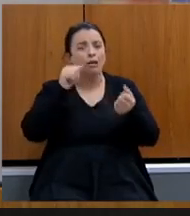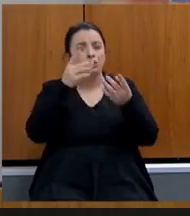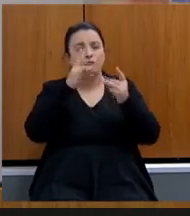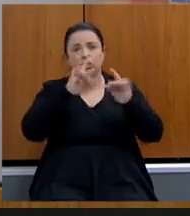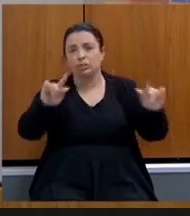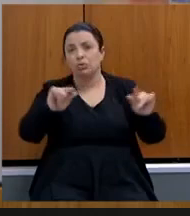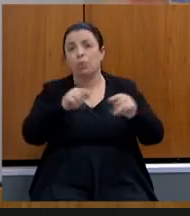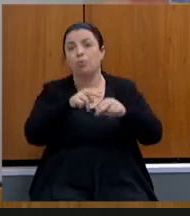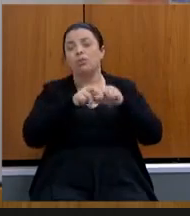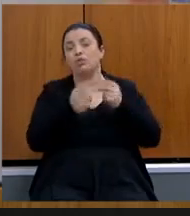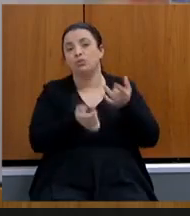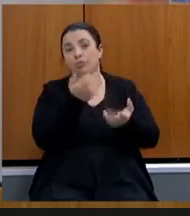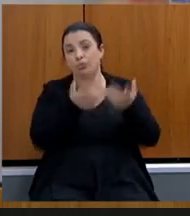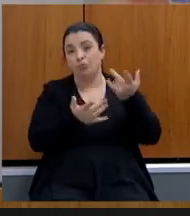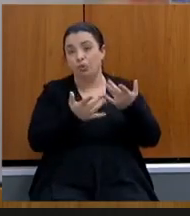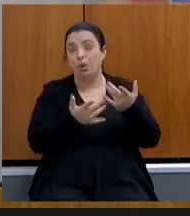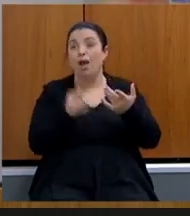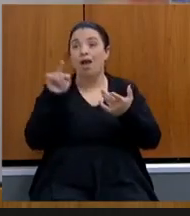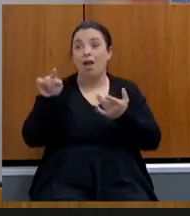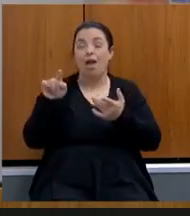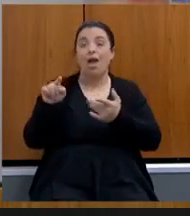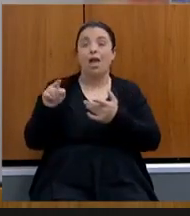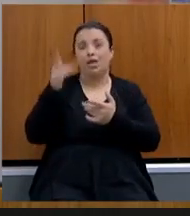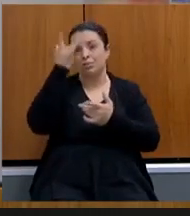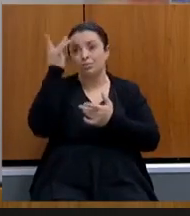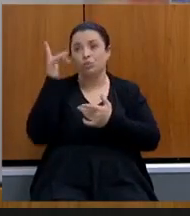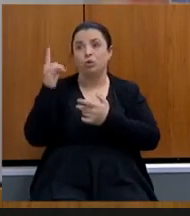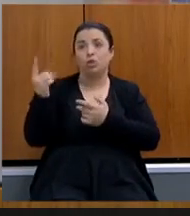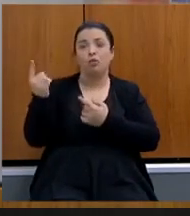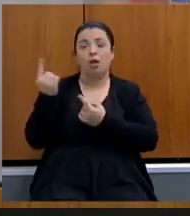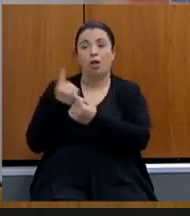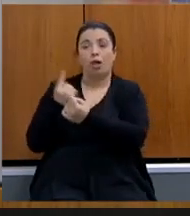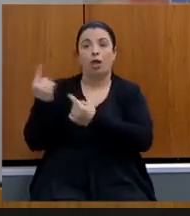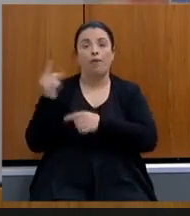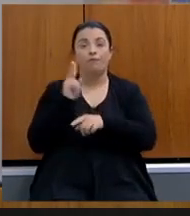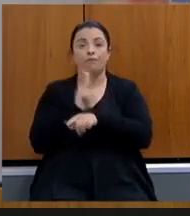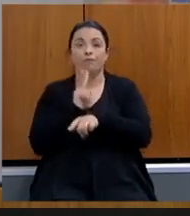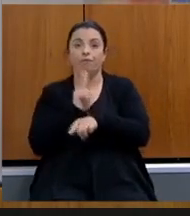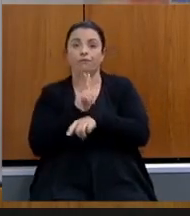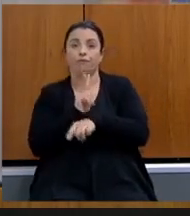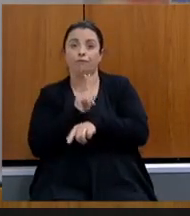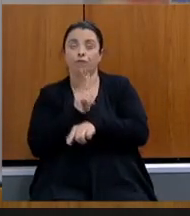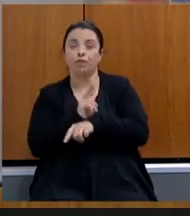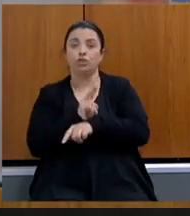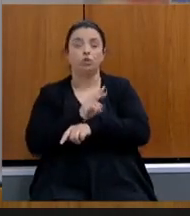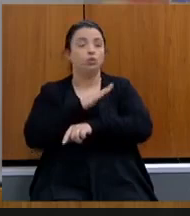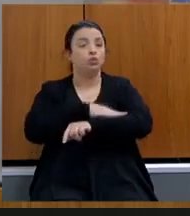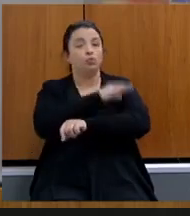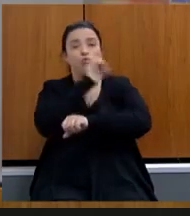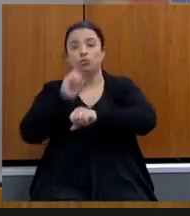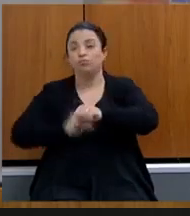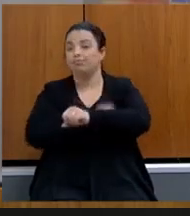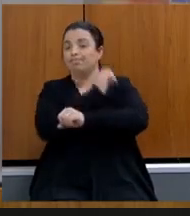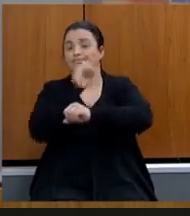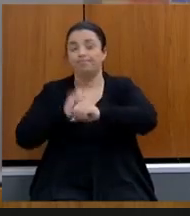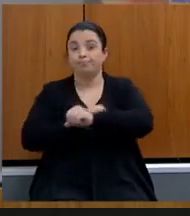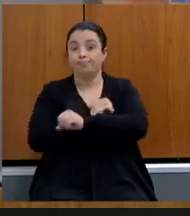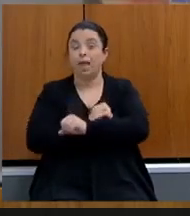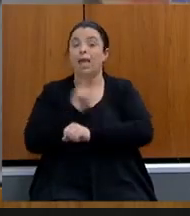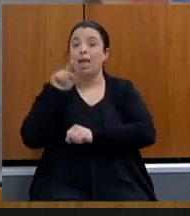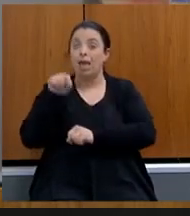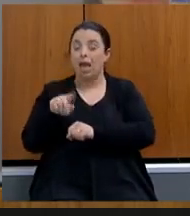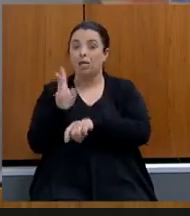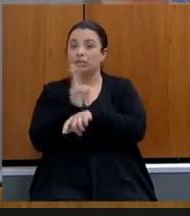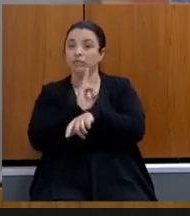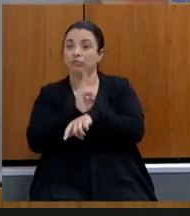vigília para proteger o que sobrou da escola incendiada e se realizamento de urna e noturno tem sido garantido até o